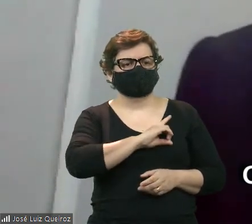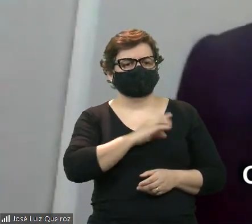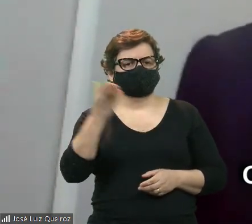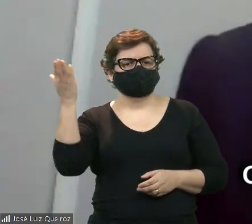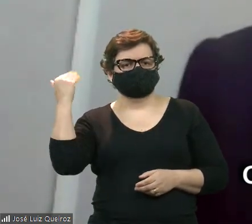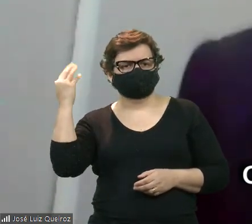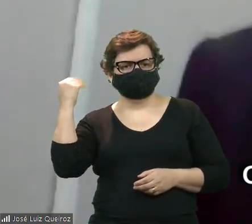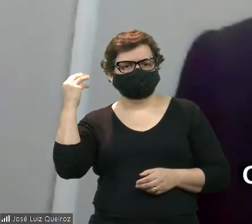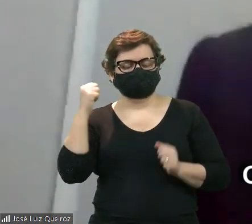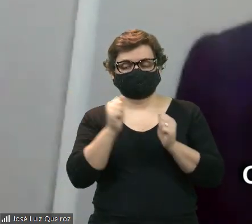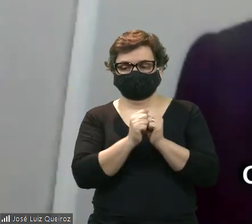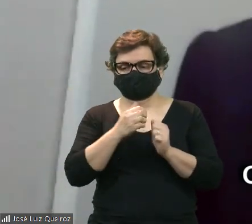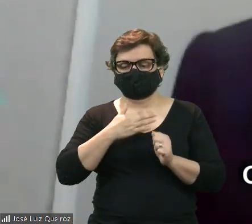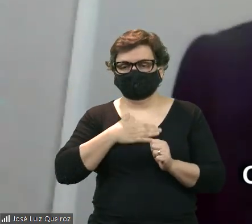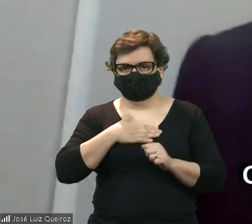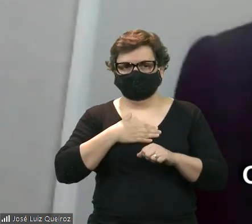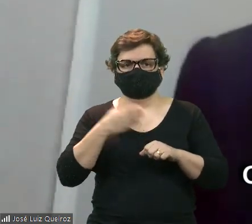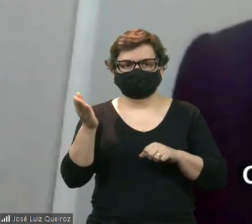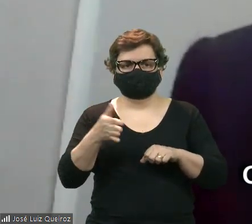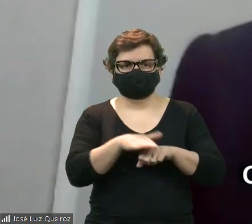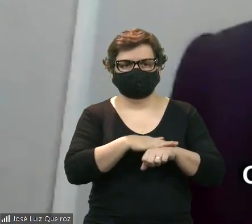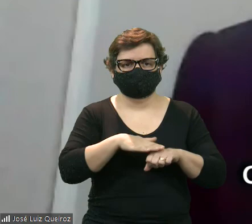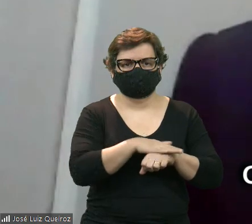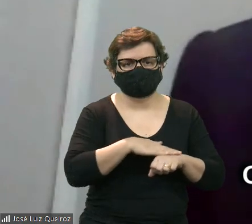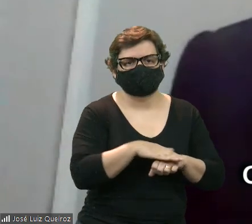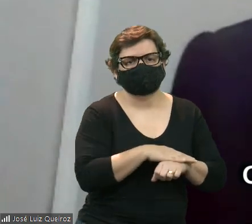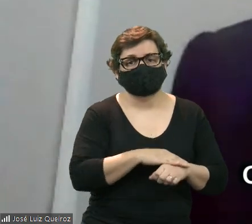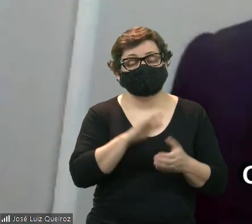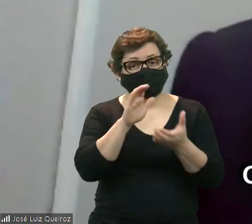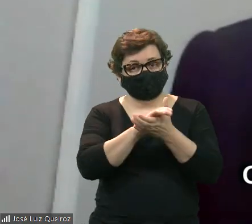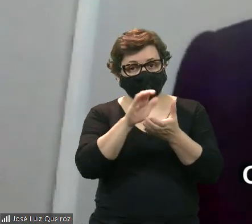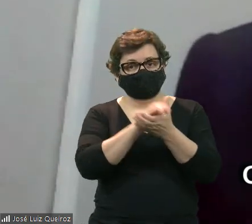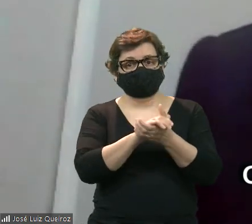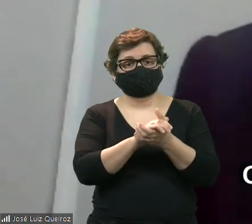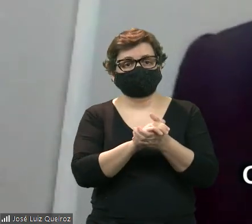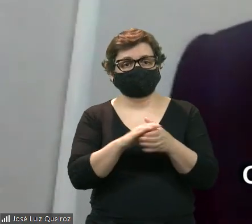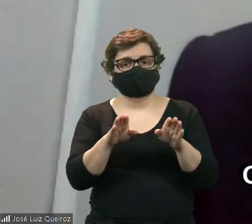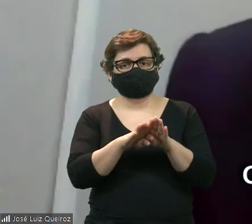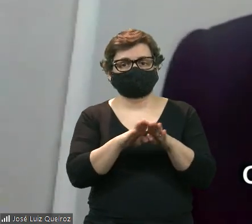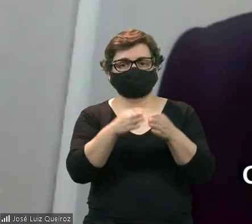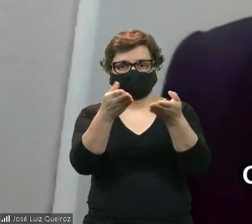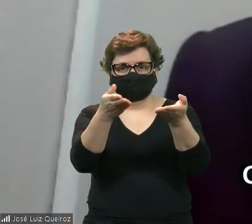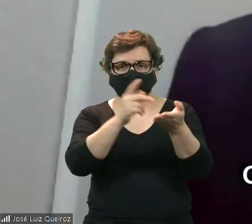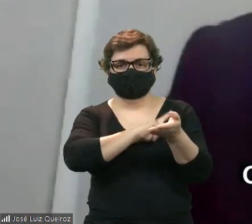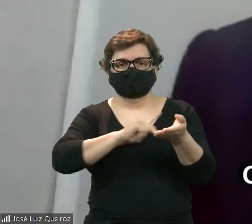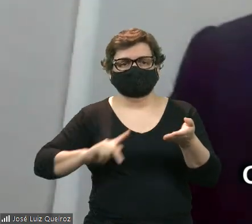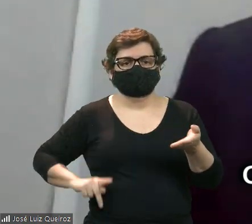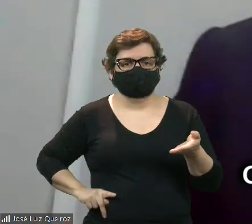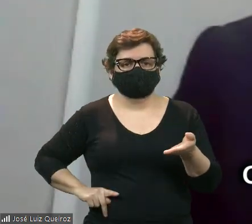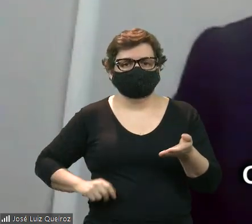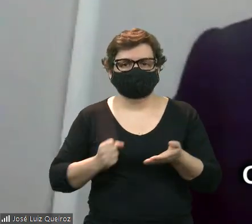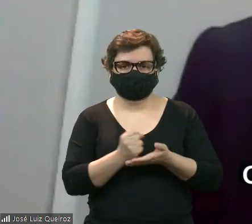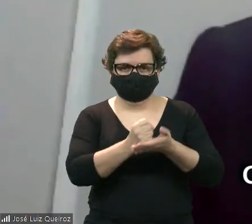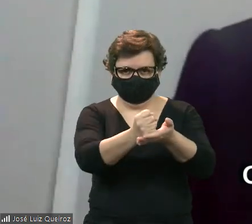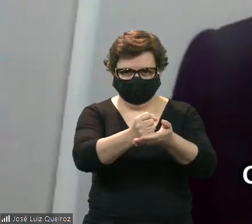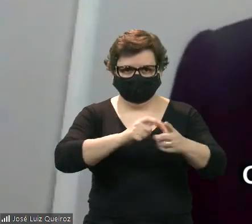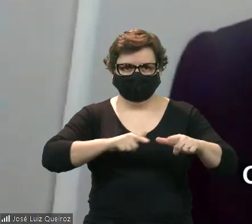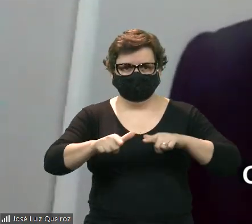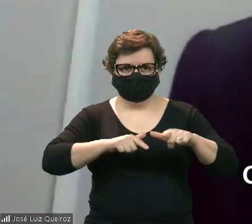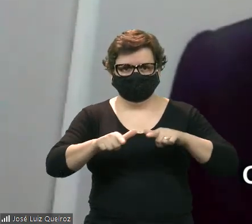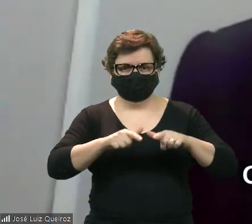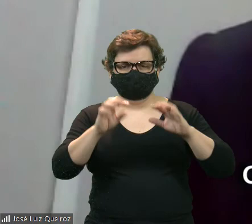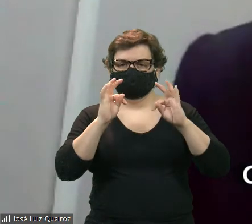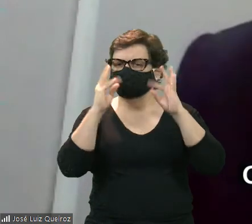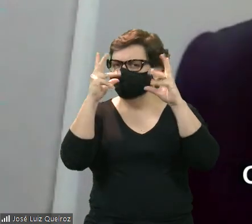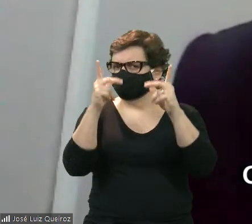pelo menos comigo, já conversamos sobre isso. Gostaria de parabenizar, presidente, Vossa Excelência, na conduta dos trabalhos, parabenizar todos